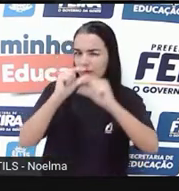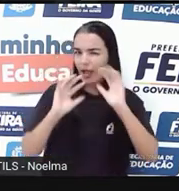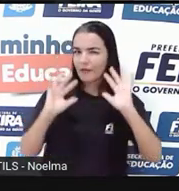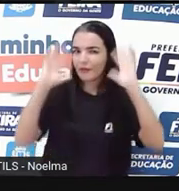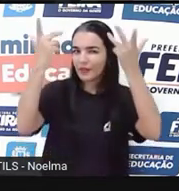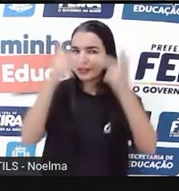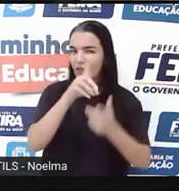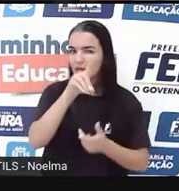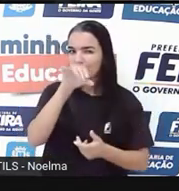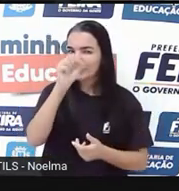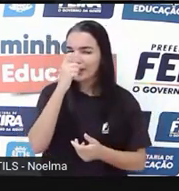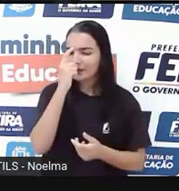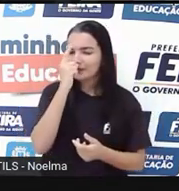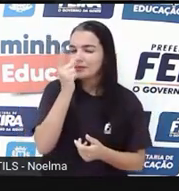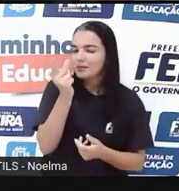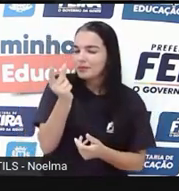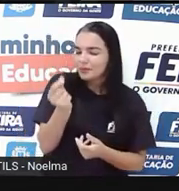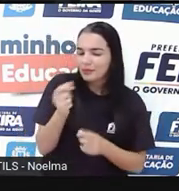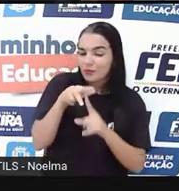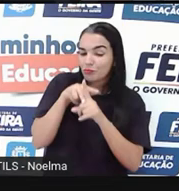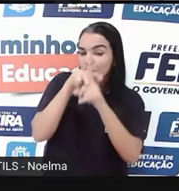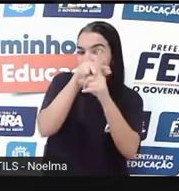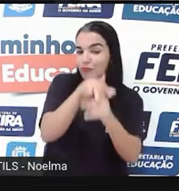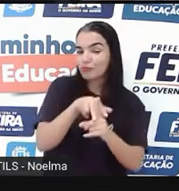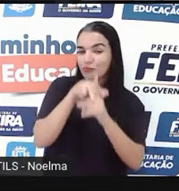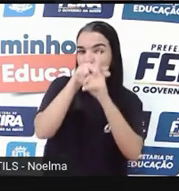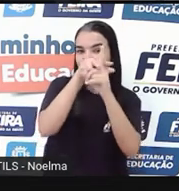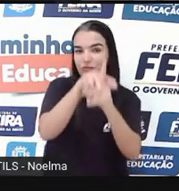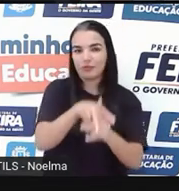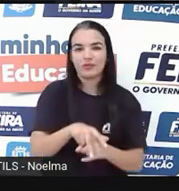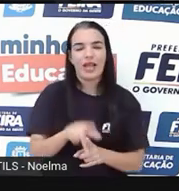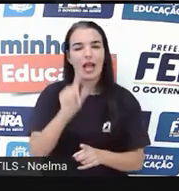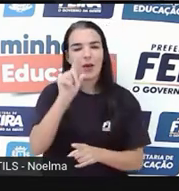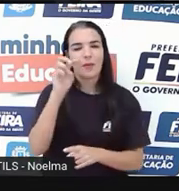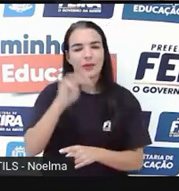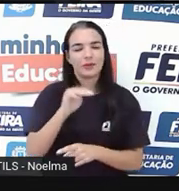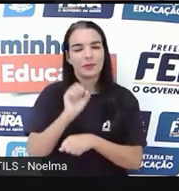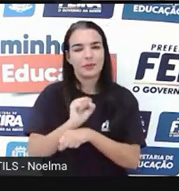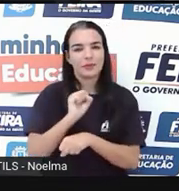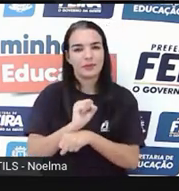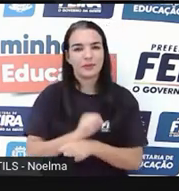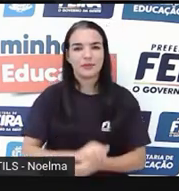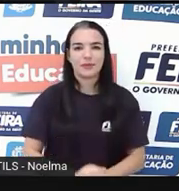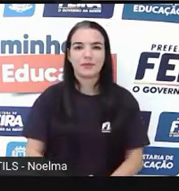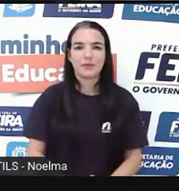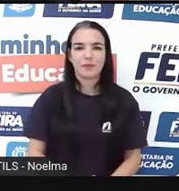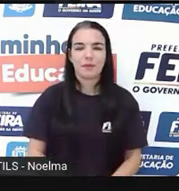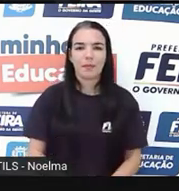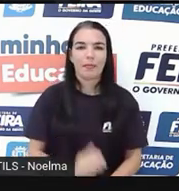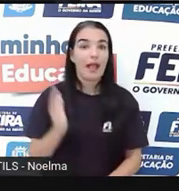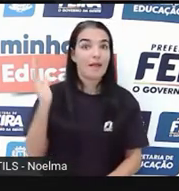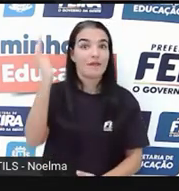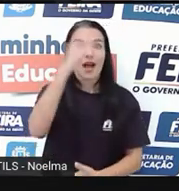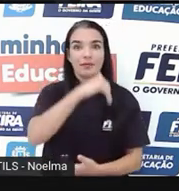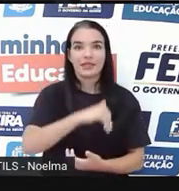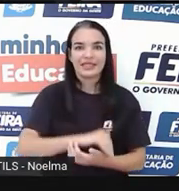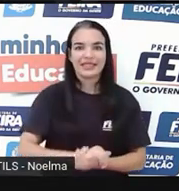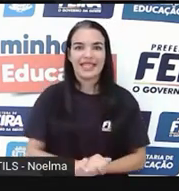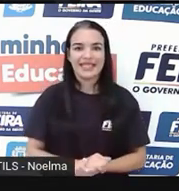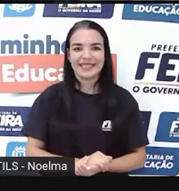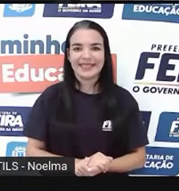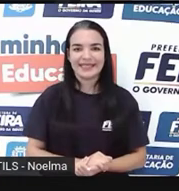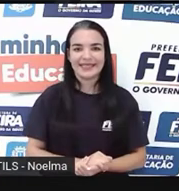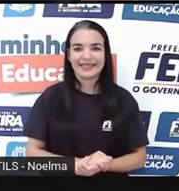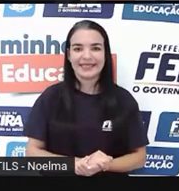Halloween. Just a moment, please, students. Só um minutinho, por favor. Let's go!